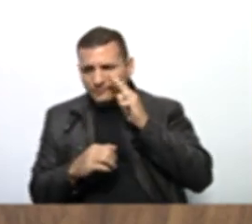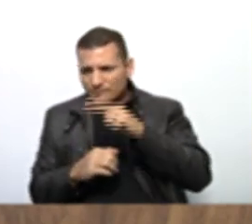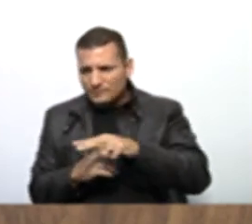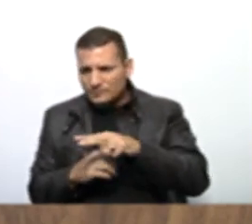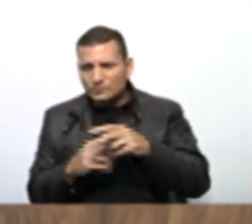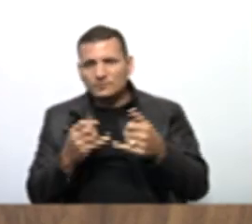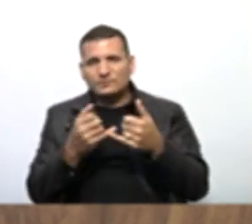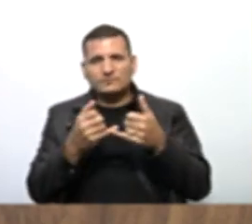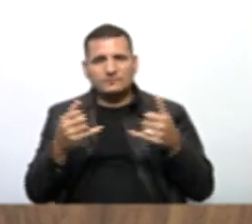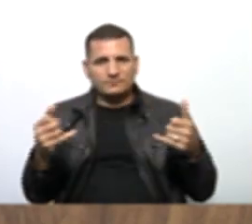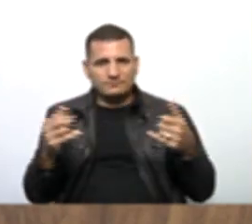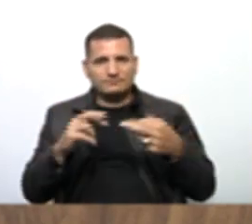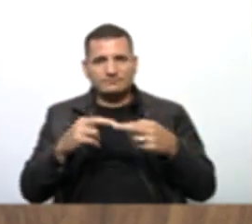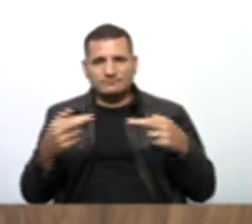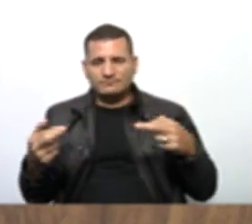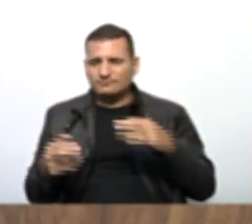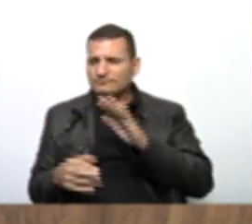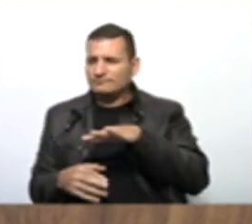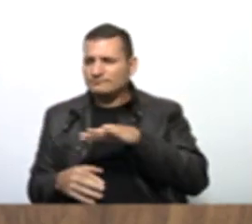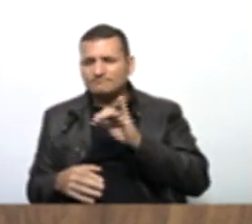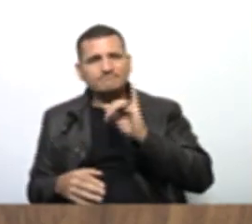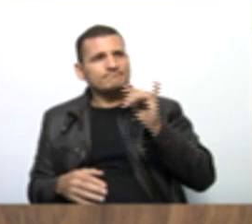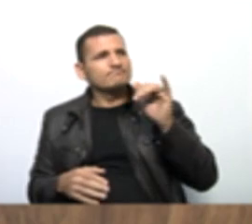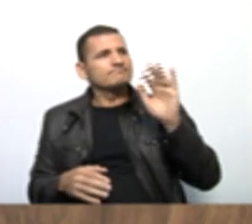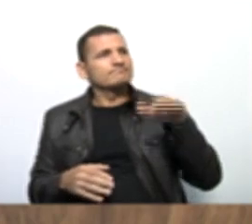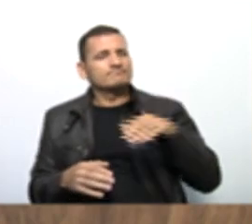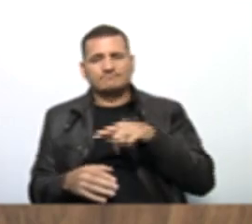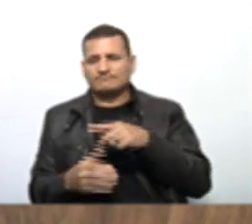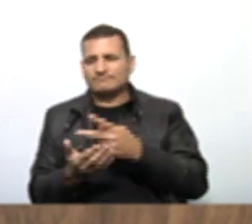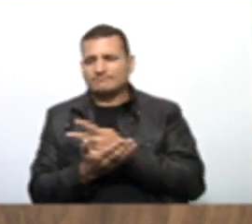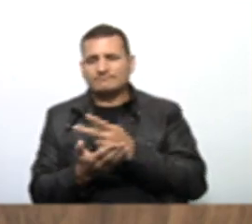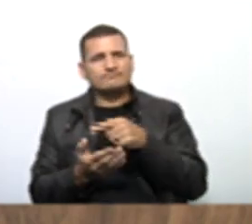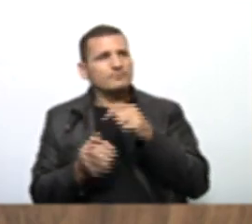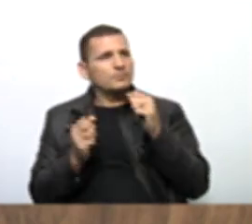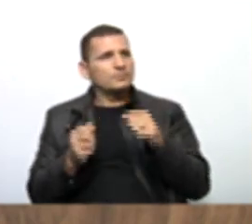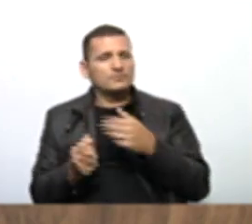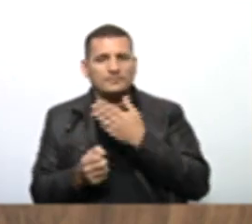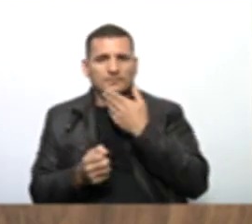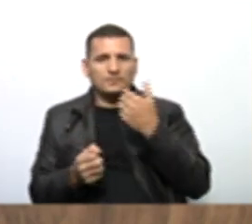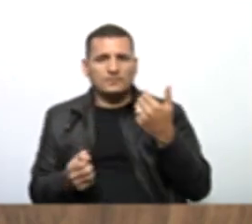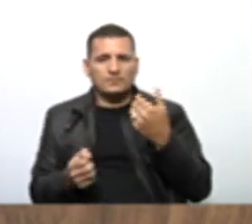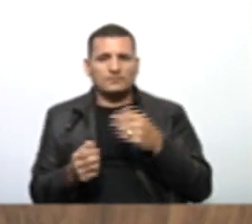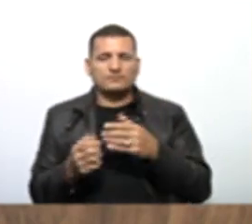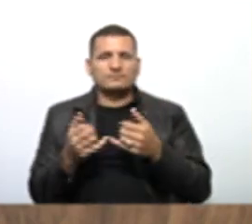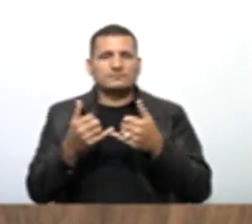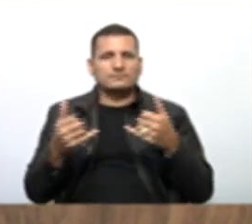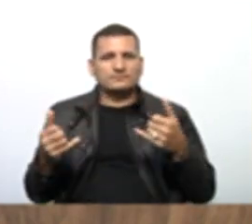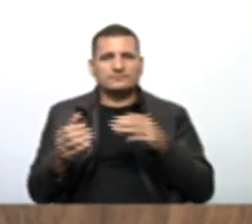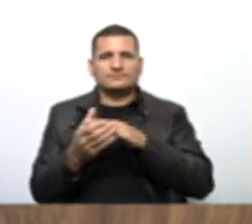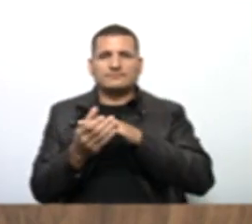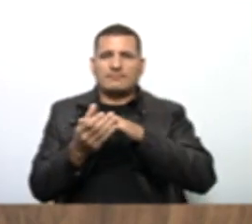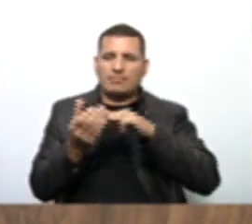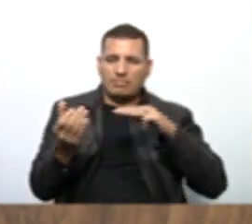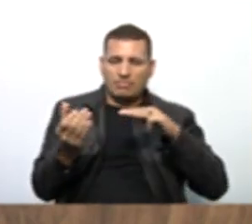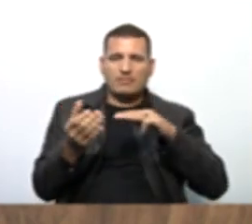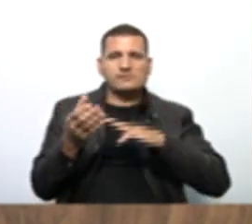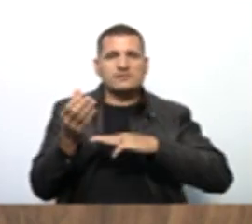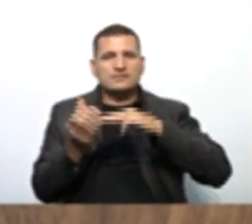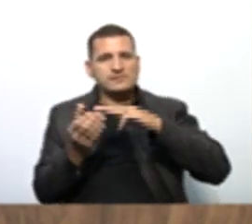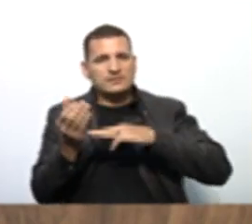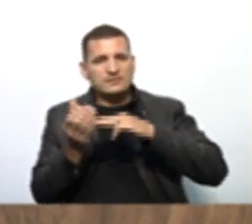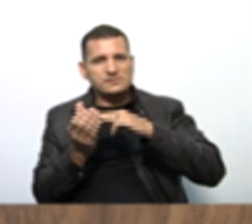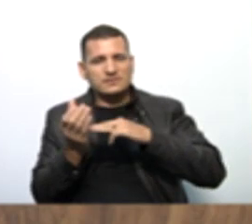dos cabos já fala para supervisou porque a gente não pode melhorar isso né questão do carro ficando pra fora os conectores